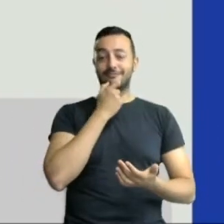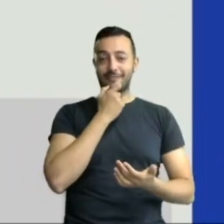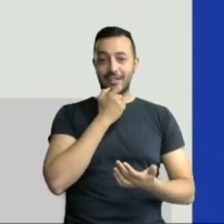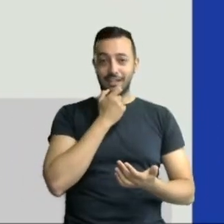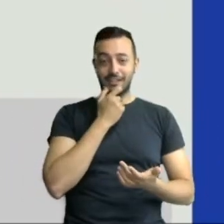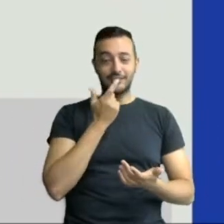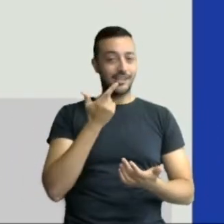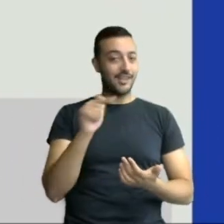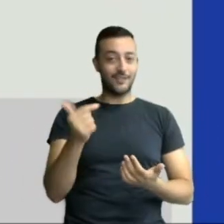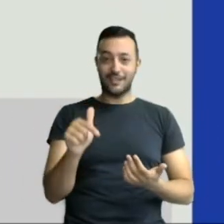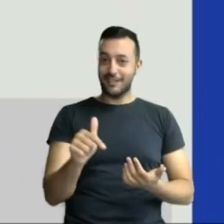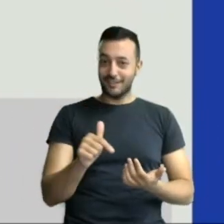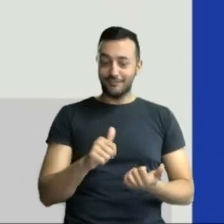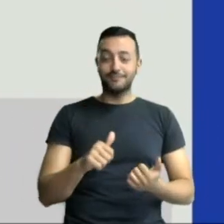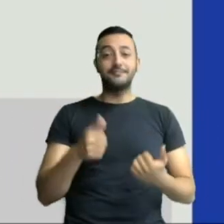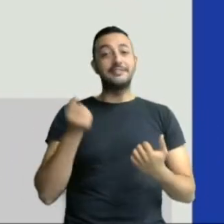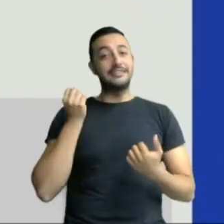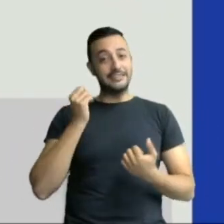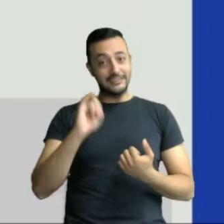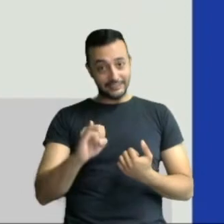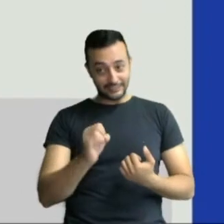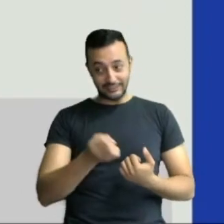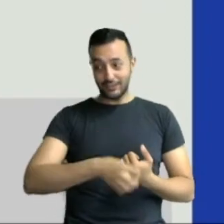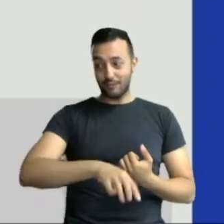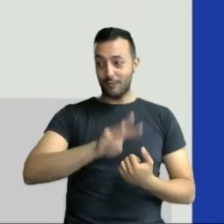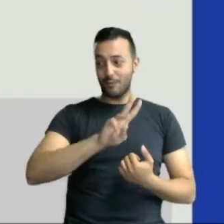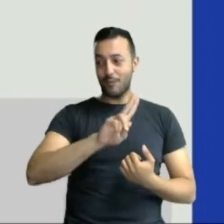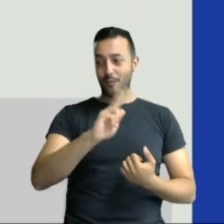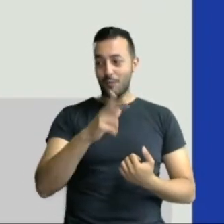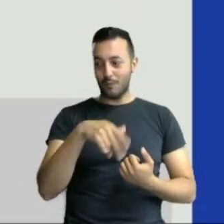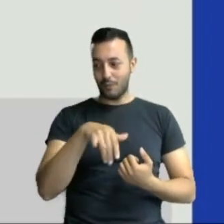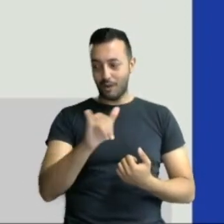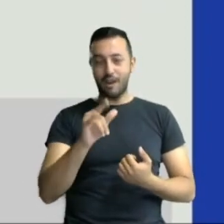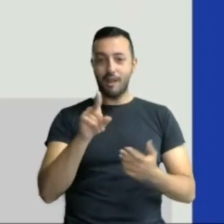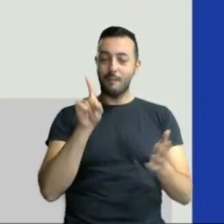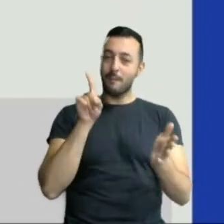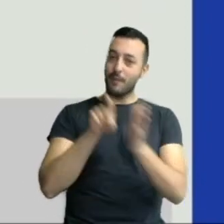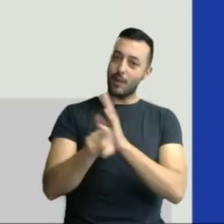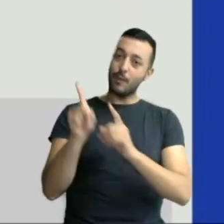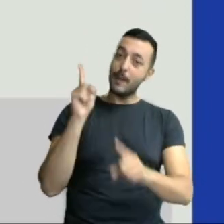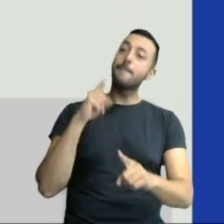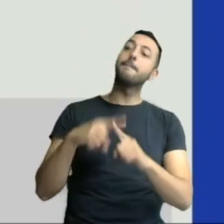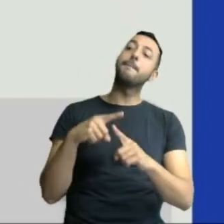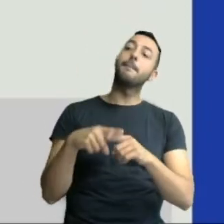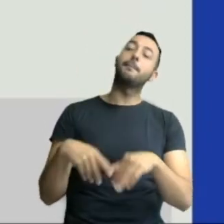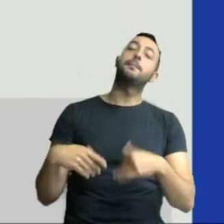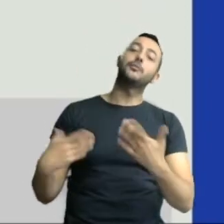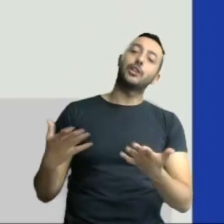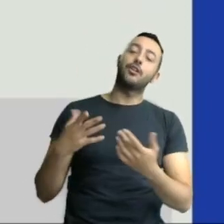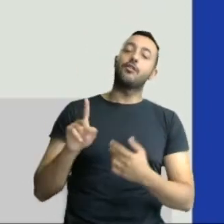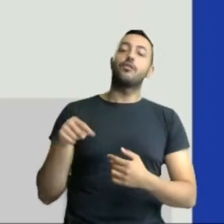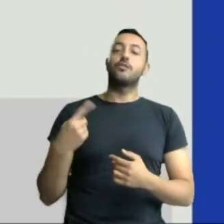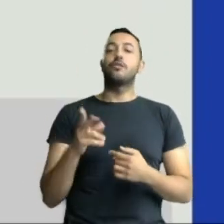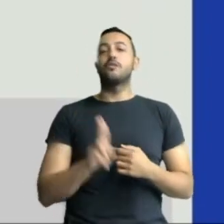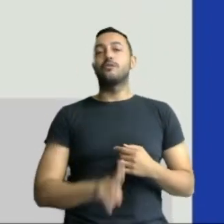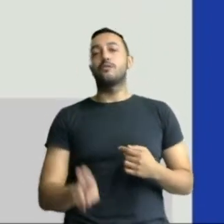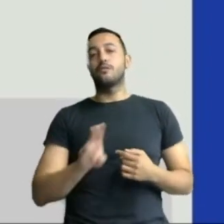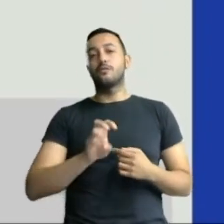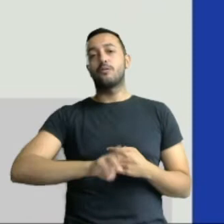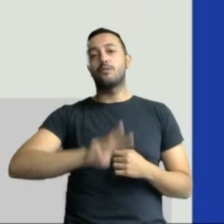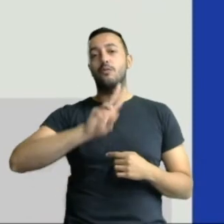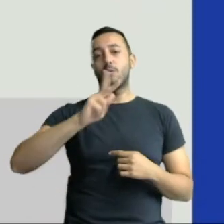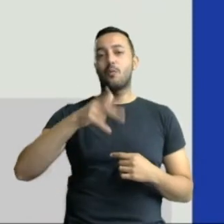não temos isso, certo? Se o why é o porquê para perguntas, então só iremos utilizar o